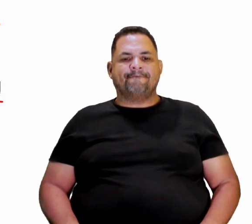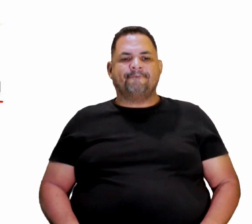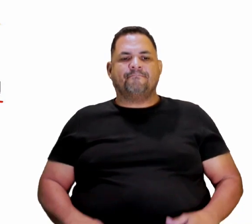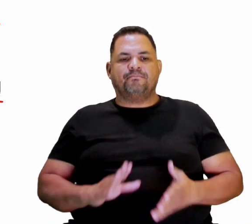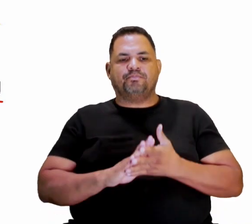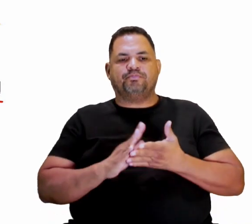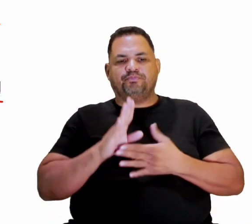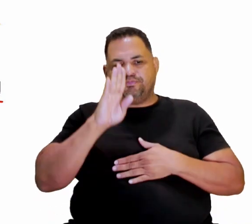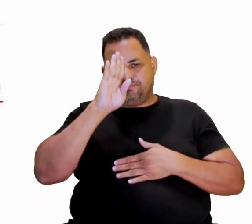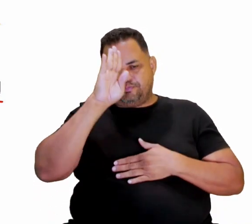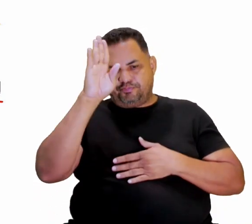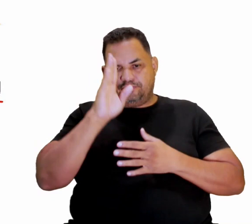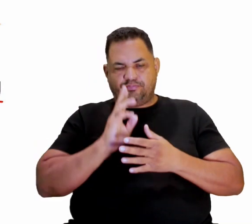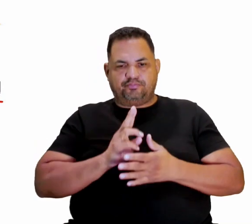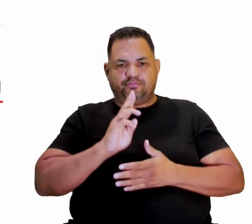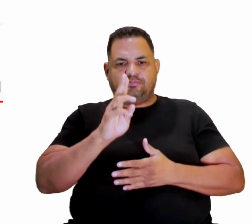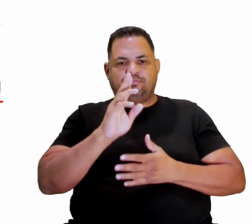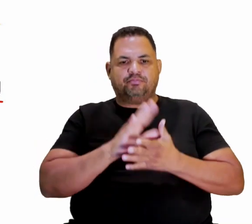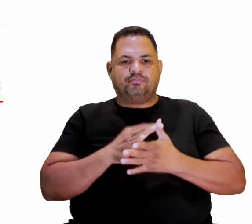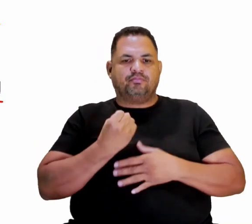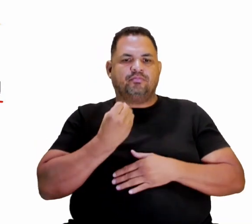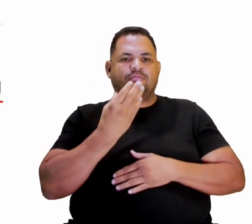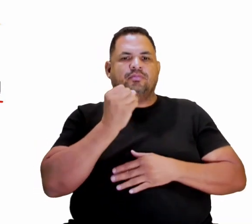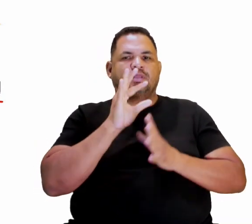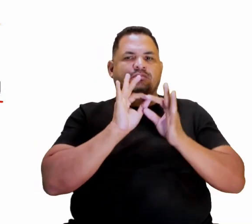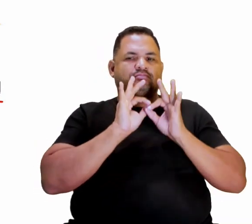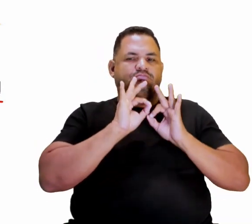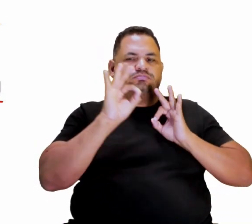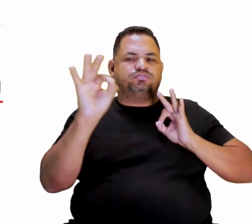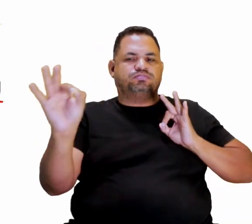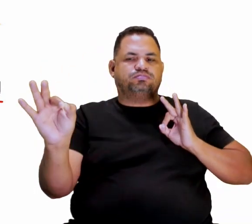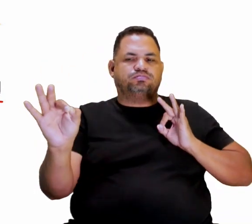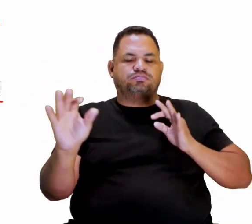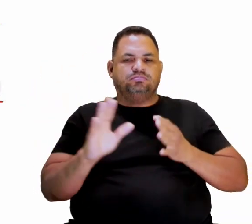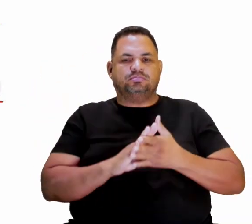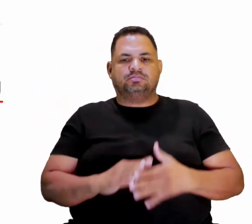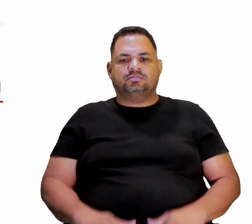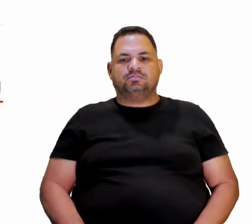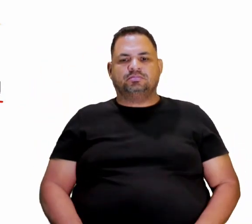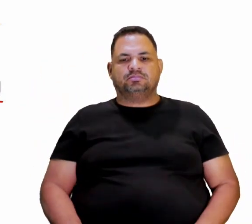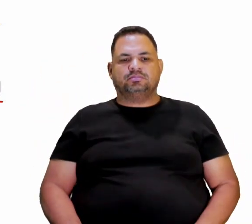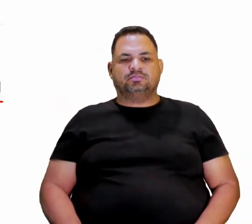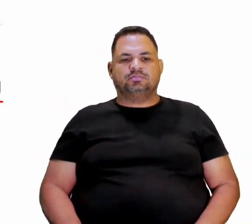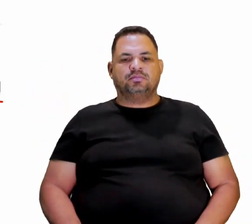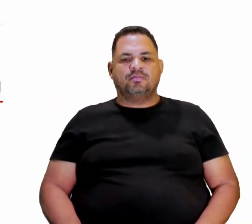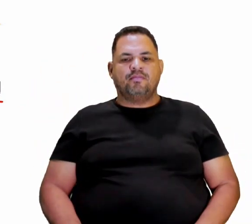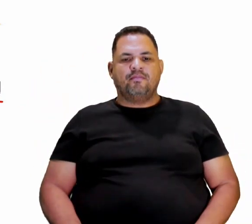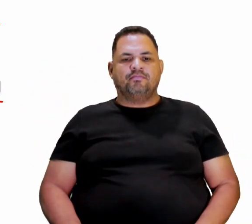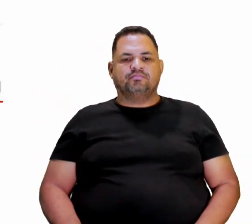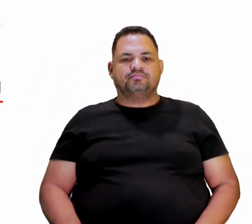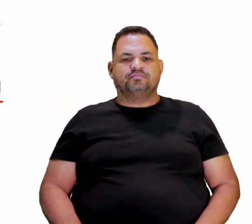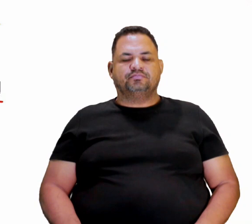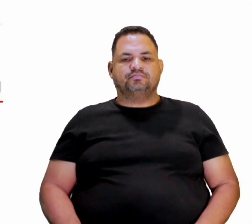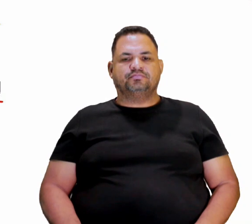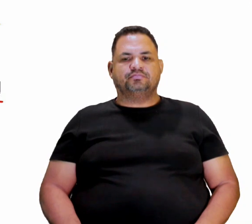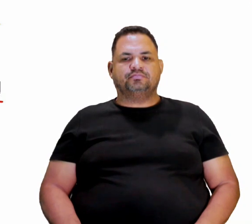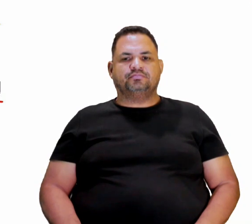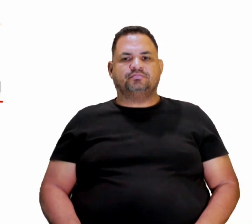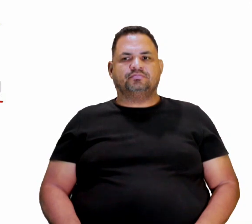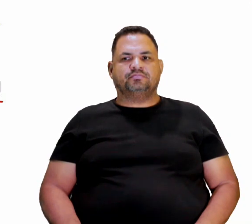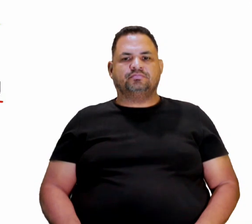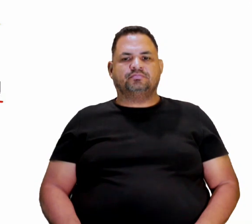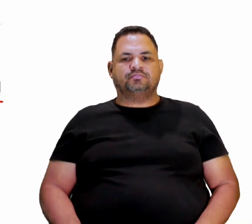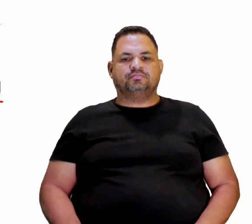Especialmente durante viagens de longa distância. This means that they become very sick every time